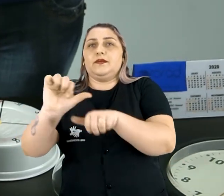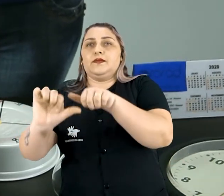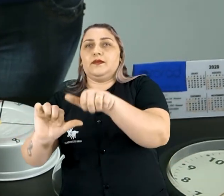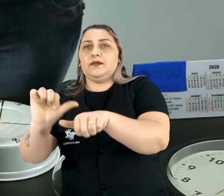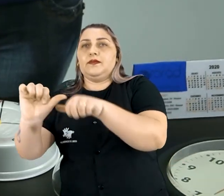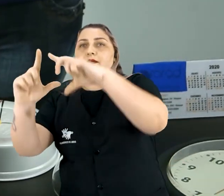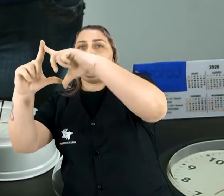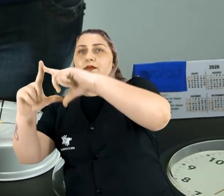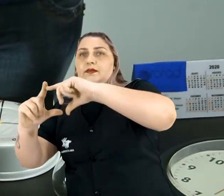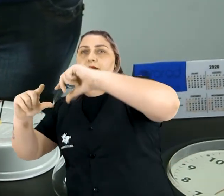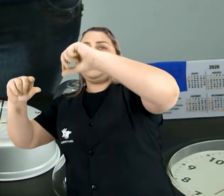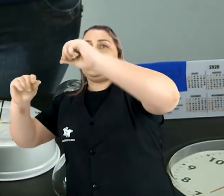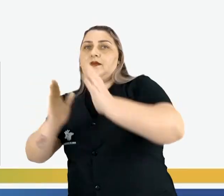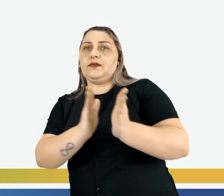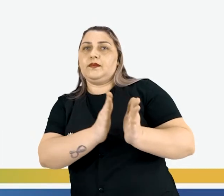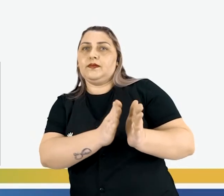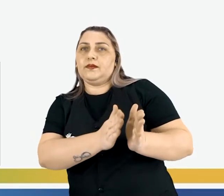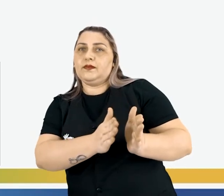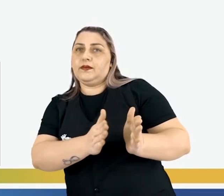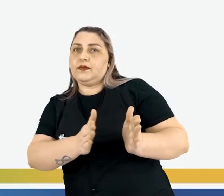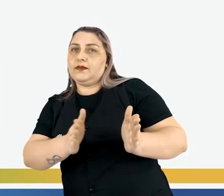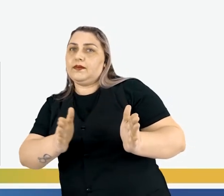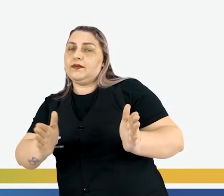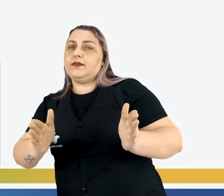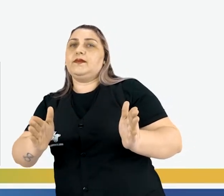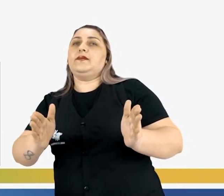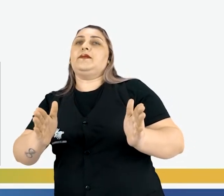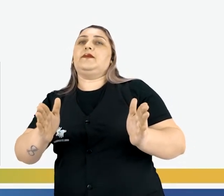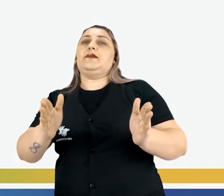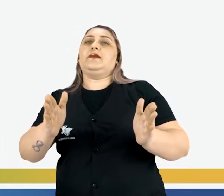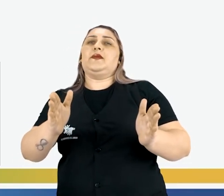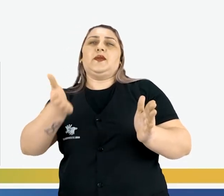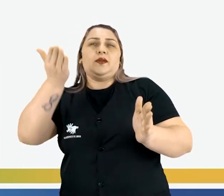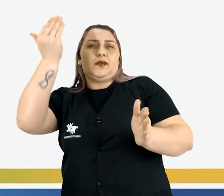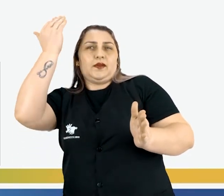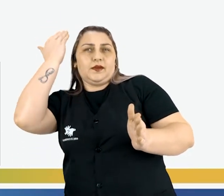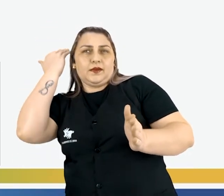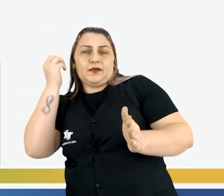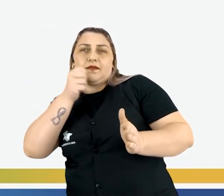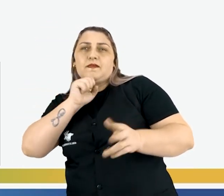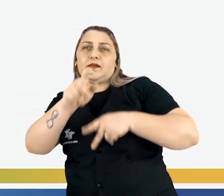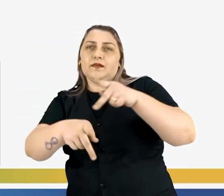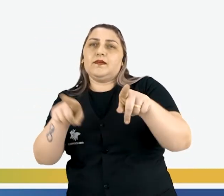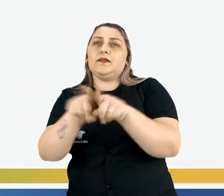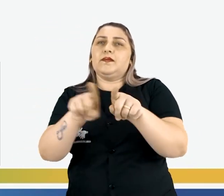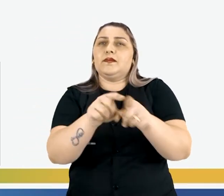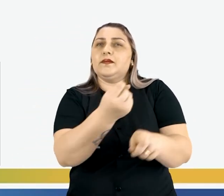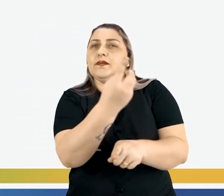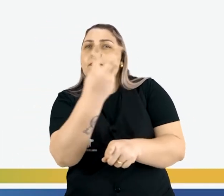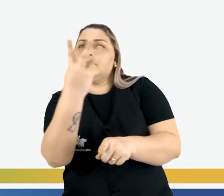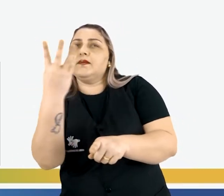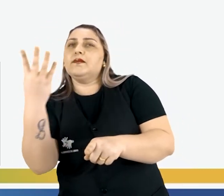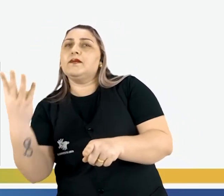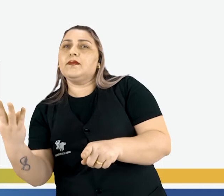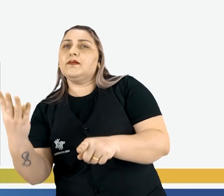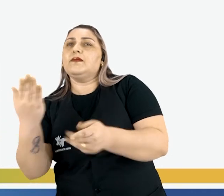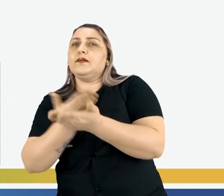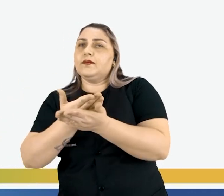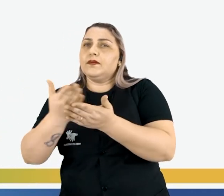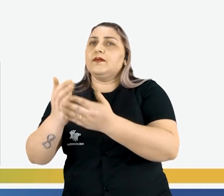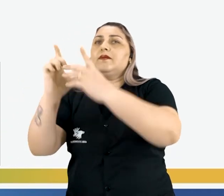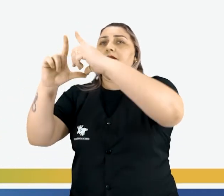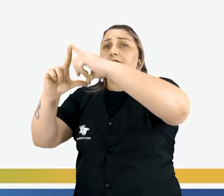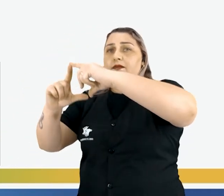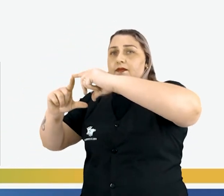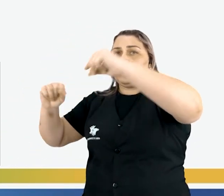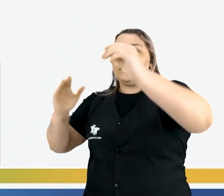vai mudando de fase. Então, os antigos também contavam o tempo também a partir